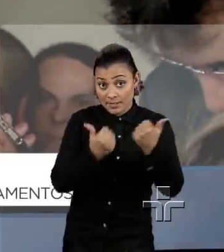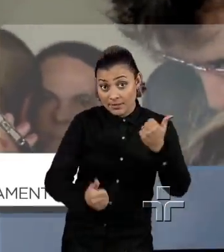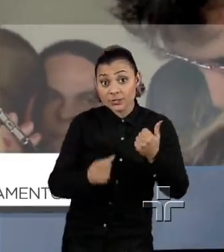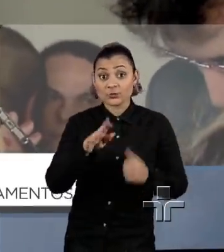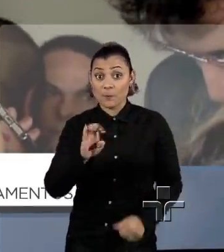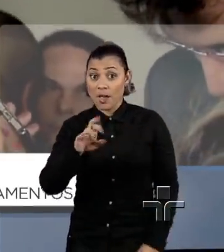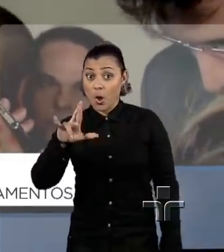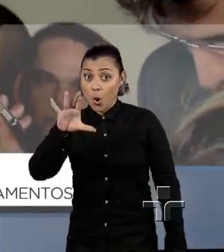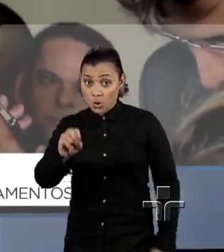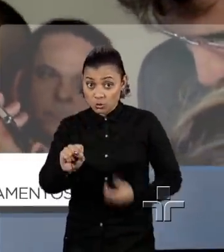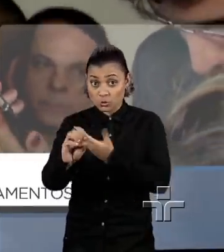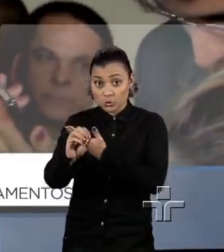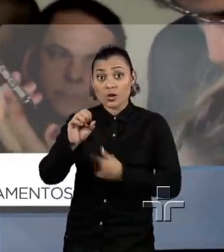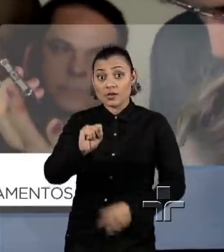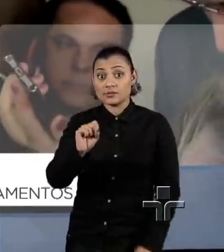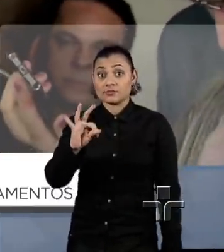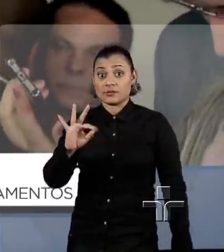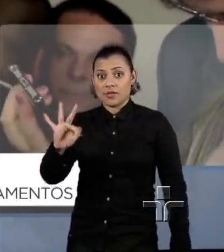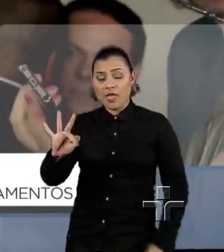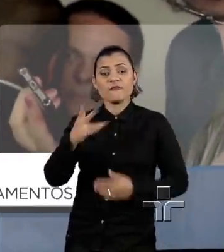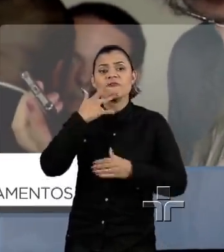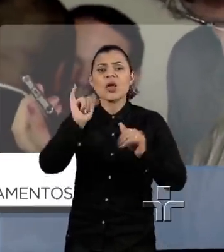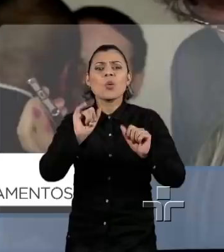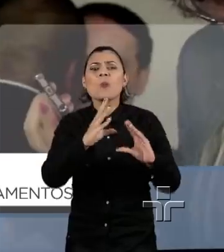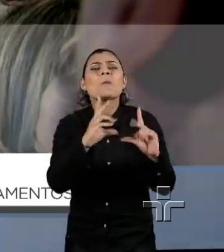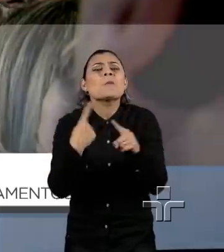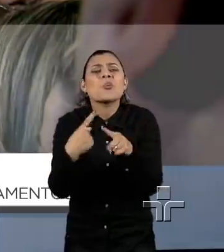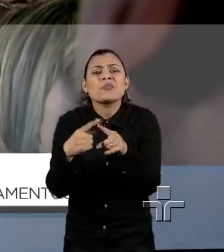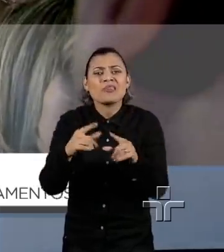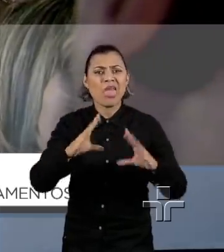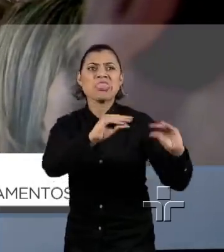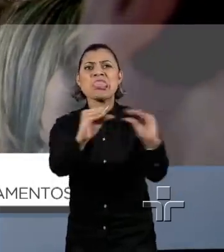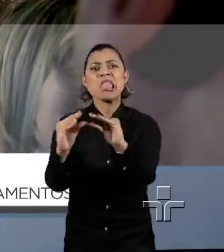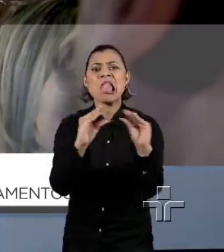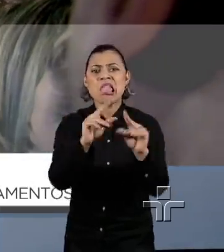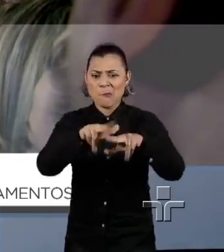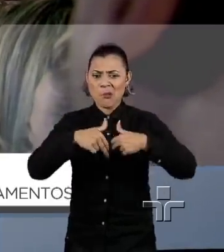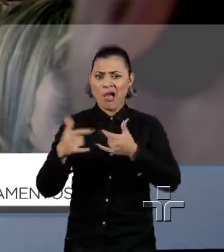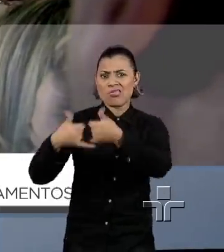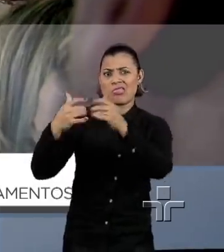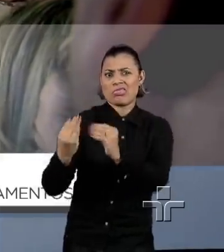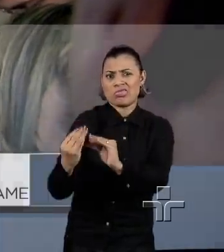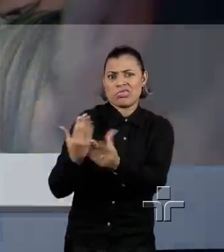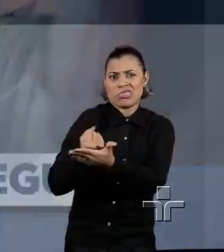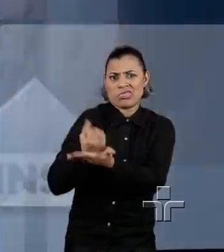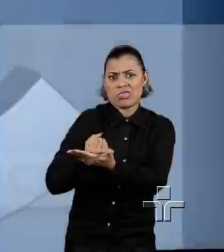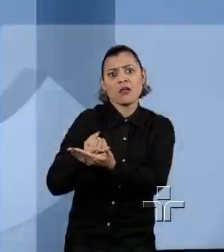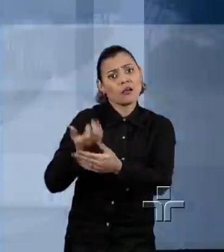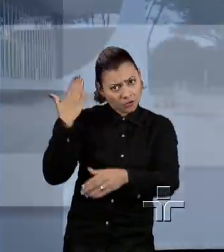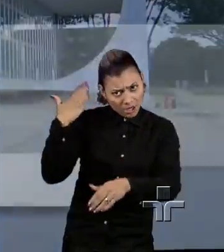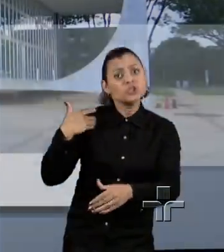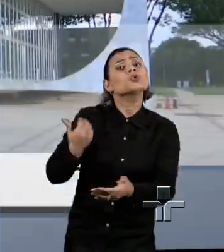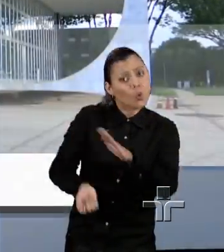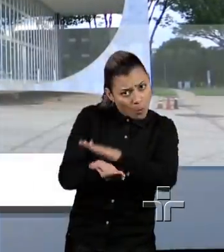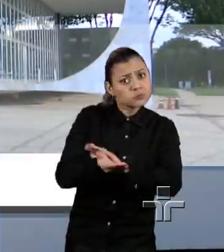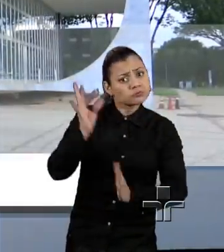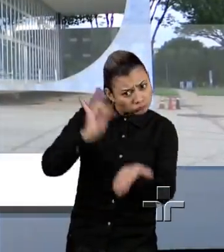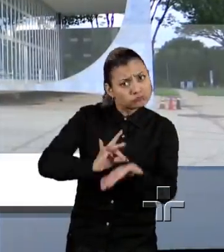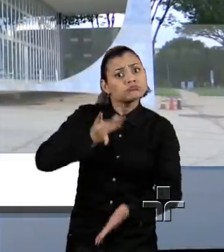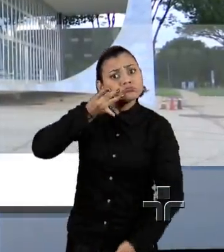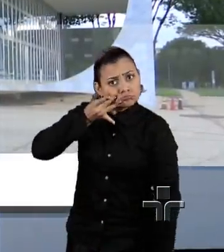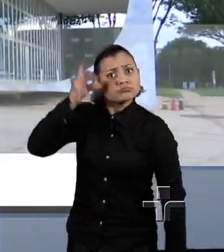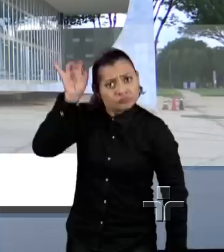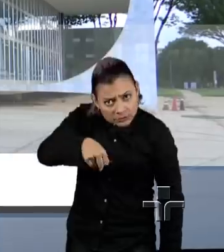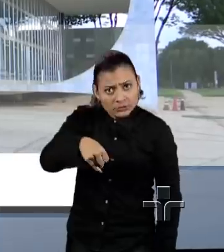Roberto Barroso, diz não entender a euforia em torno dos vazamentos e afirma que a corrupção existiu. STF